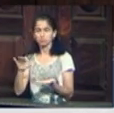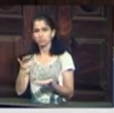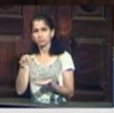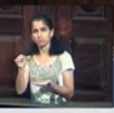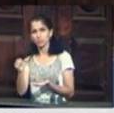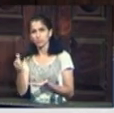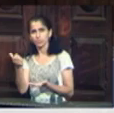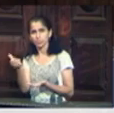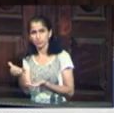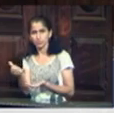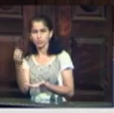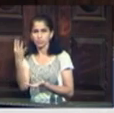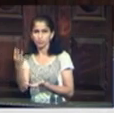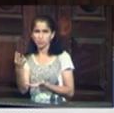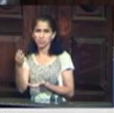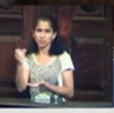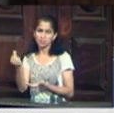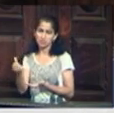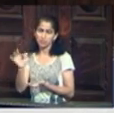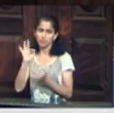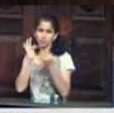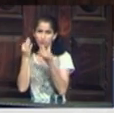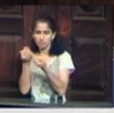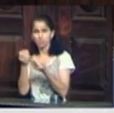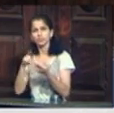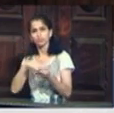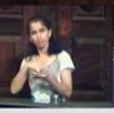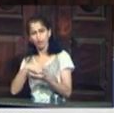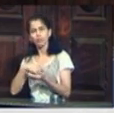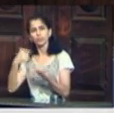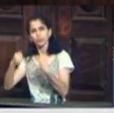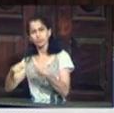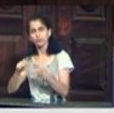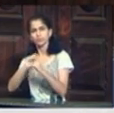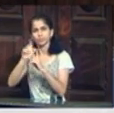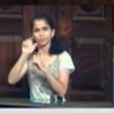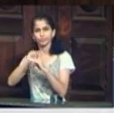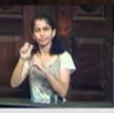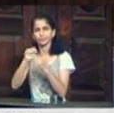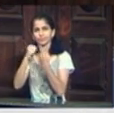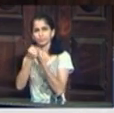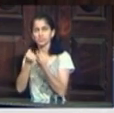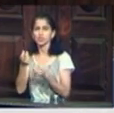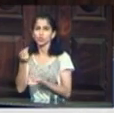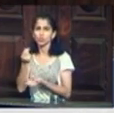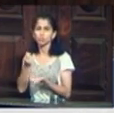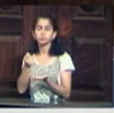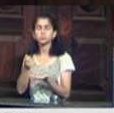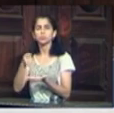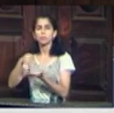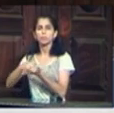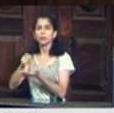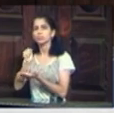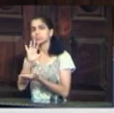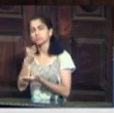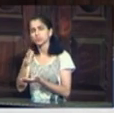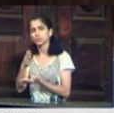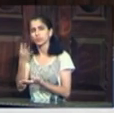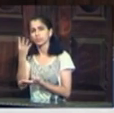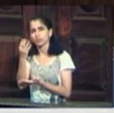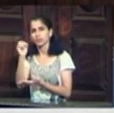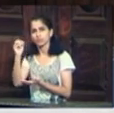9.646 famílias, que hoje recebem o aluguel no valor de R$ 400, tenham essa